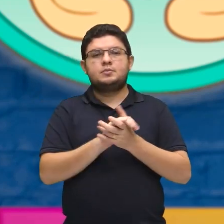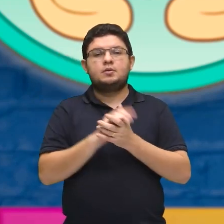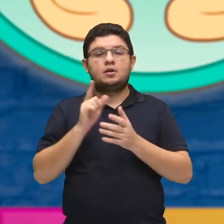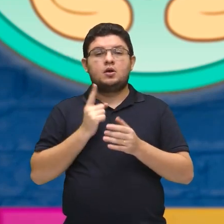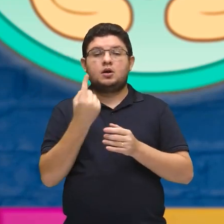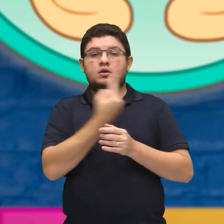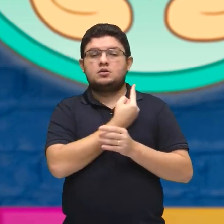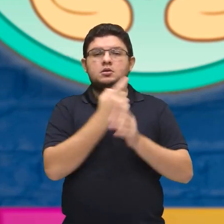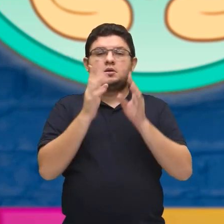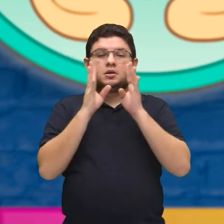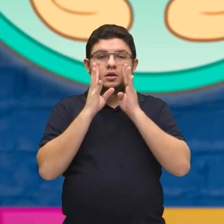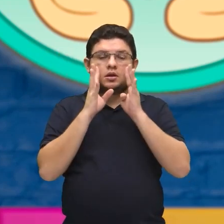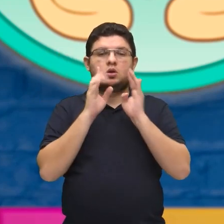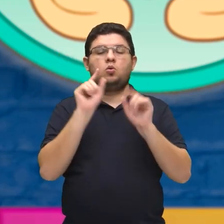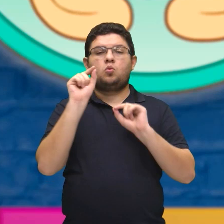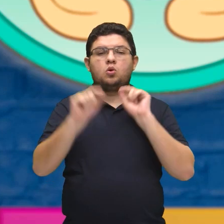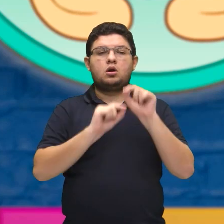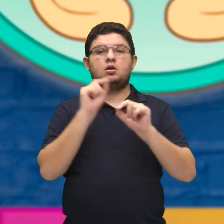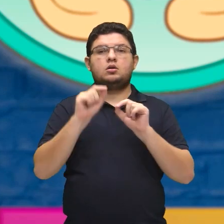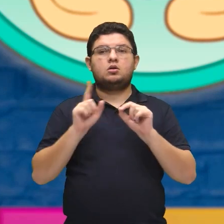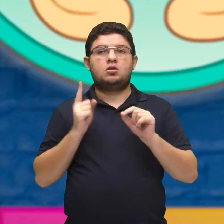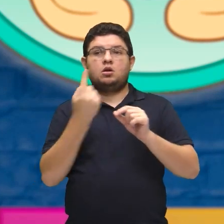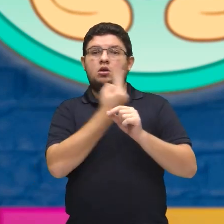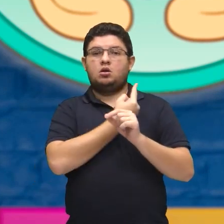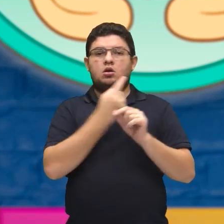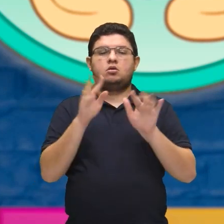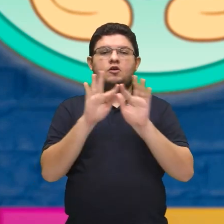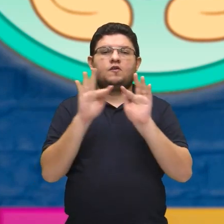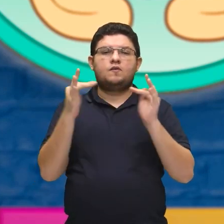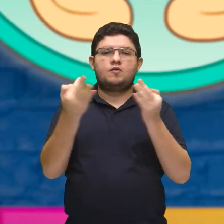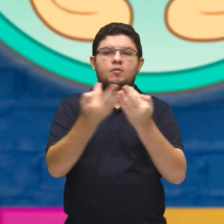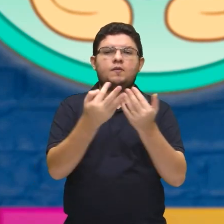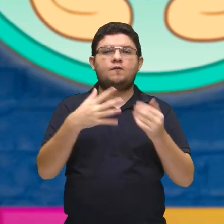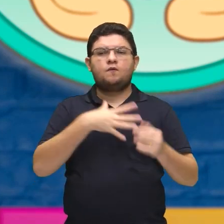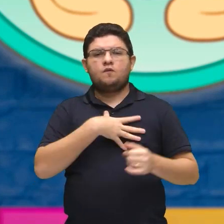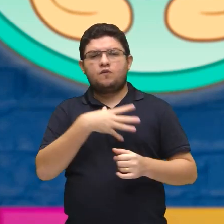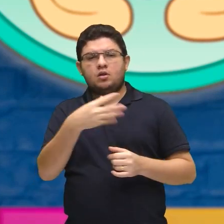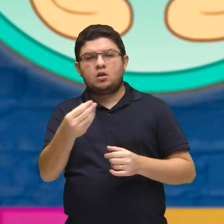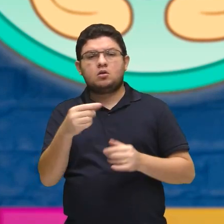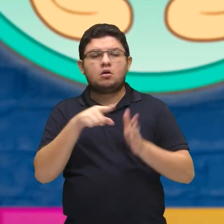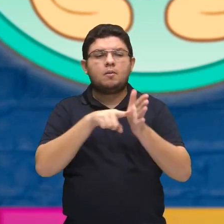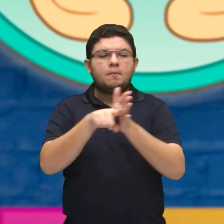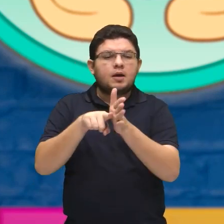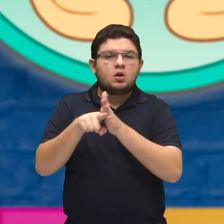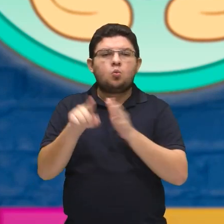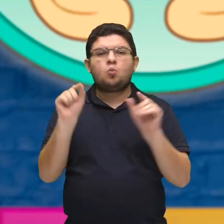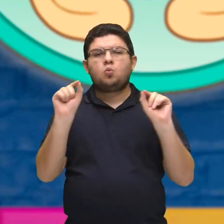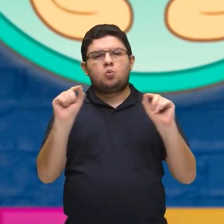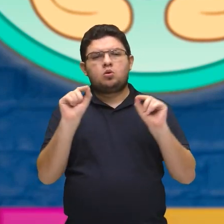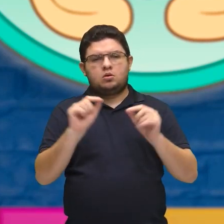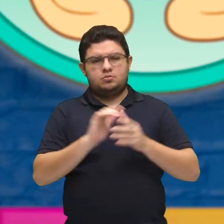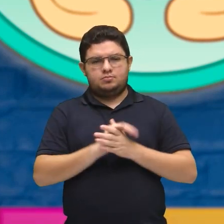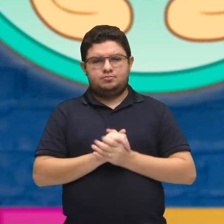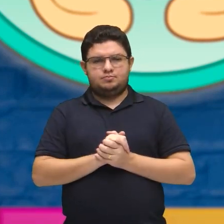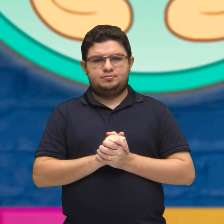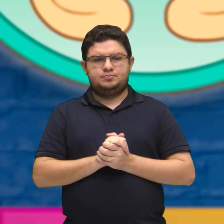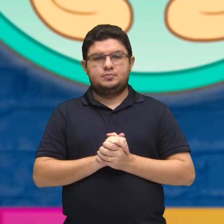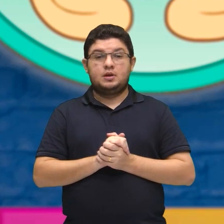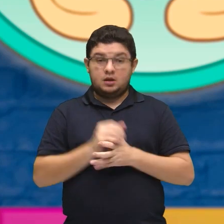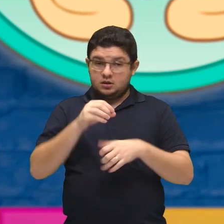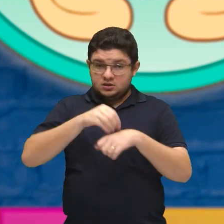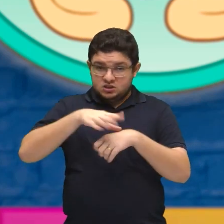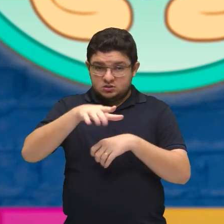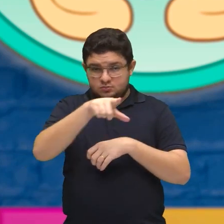nossos filhos, né, estão acessando, tá bom? Por favor, fique a dica. Mas aí, professor,